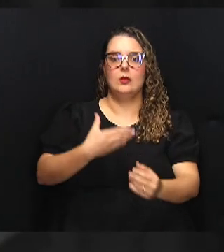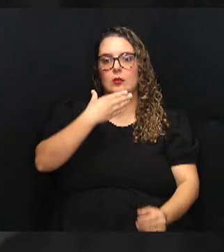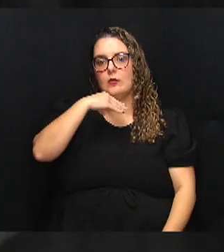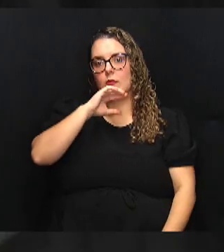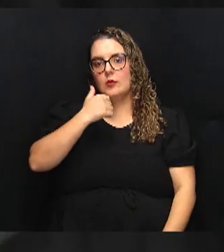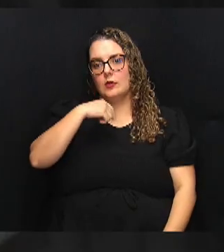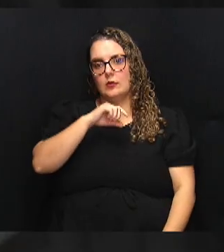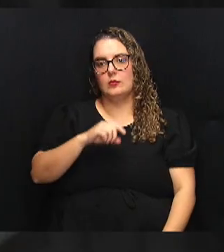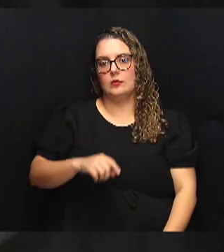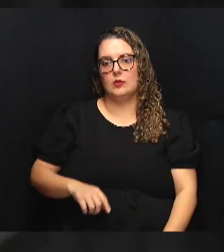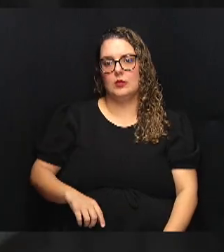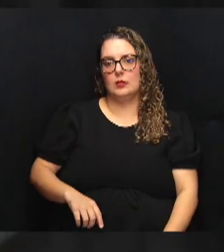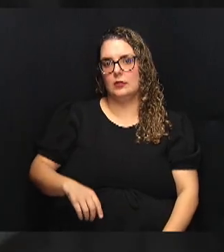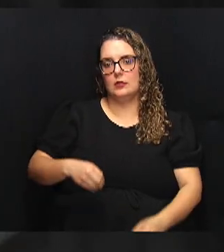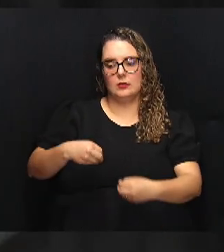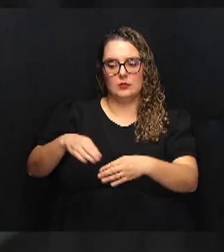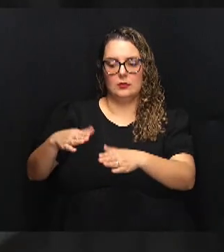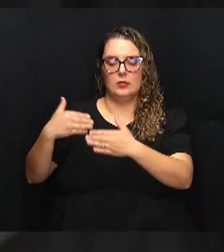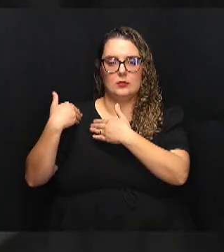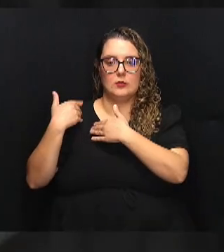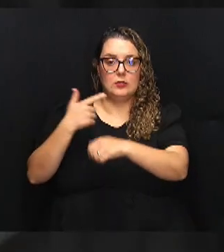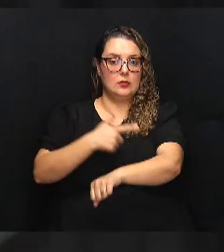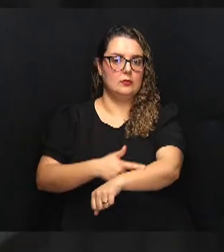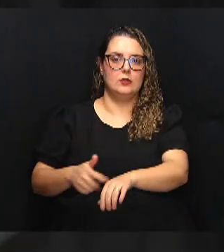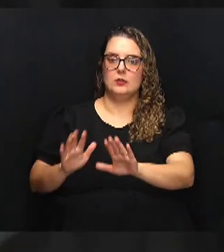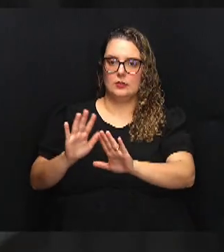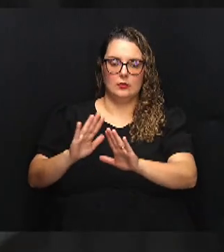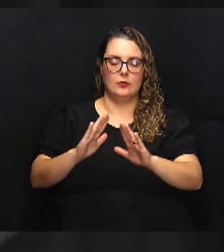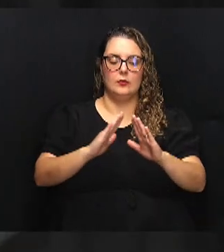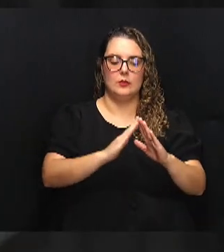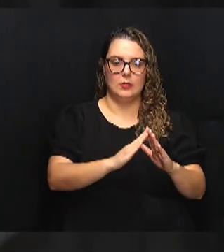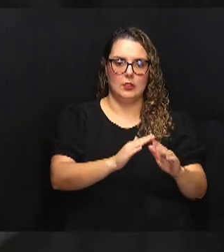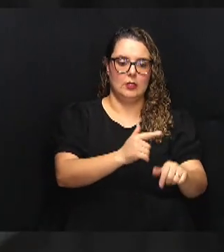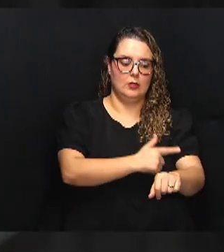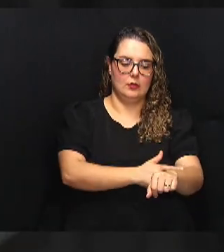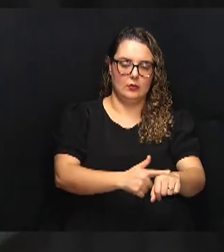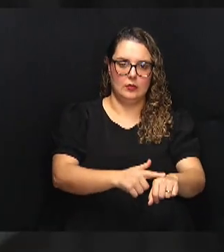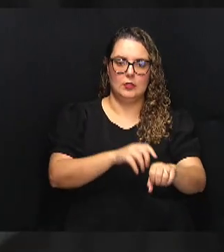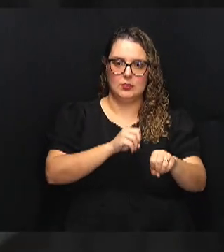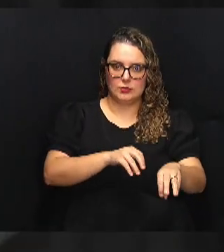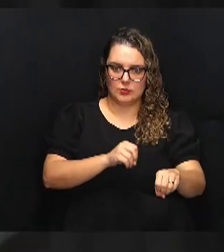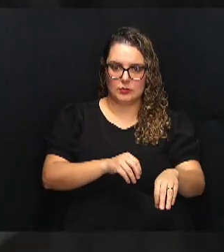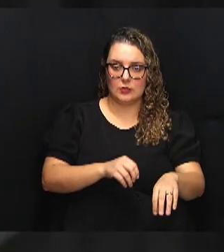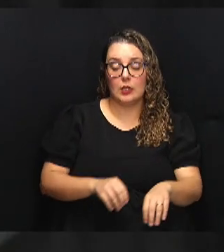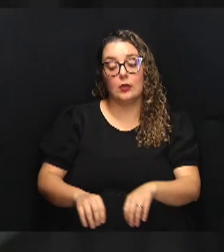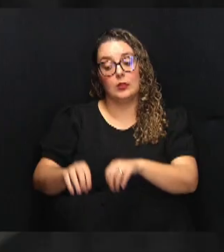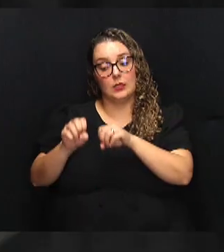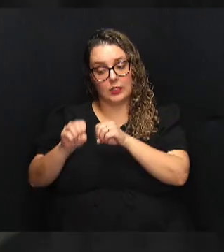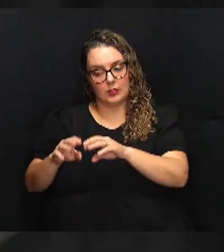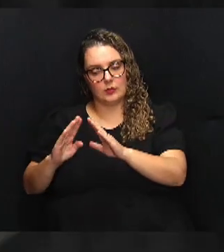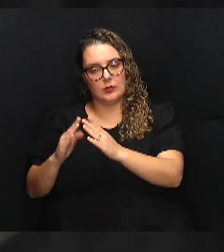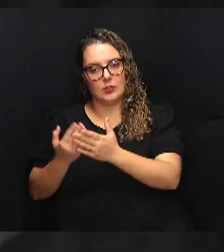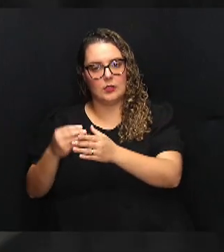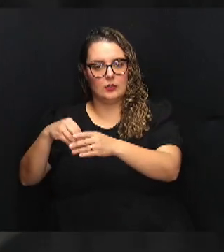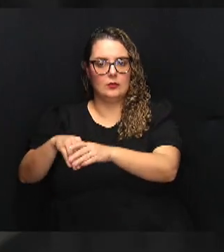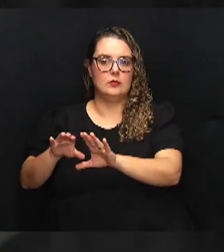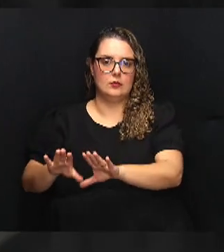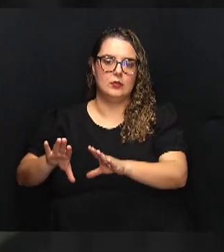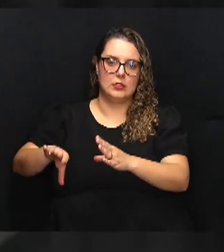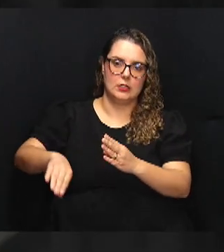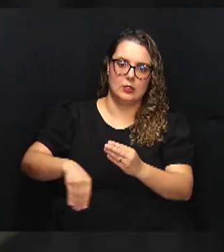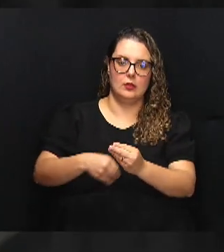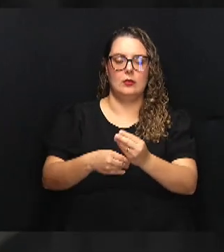delegando a educação para a escola. Não, a educação tem que partir dos pais, dos responsáveis, né? Lá que nós colocamos